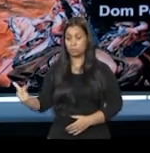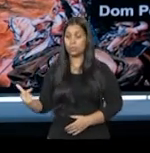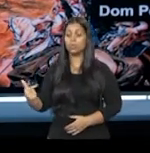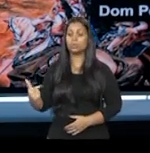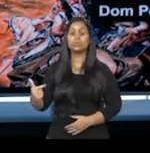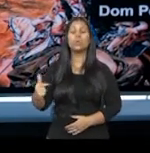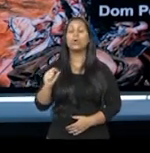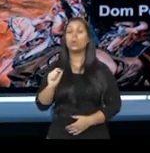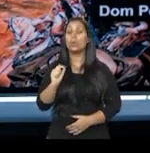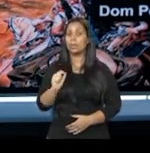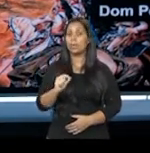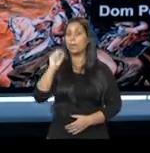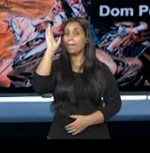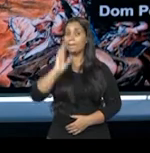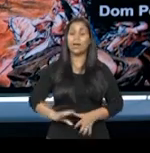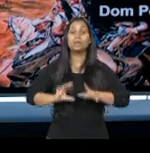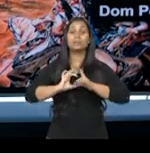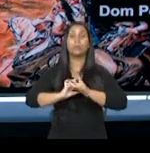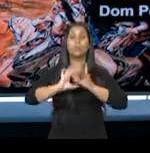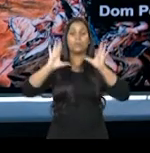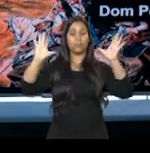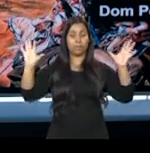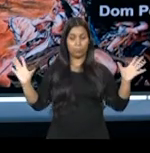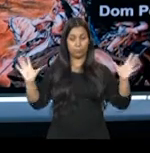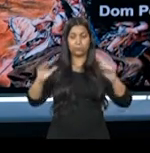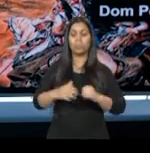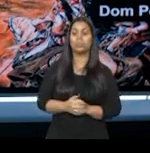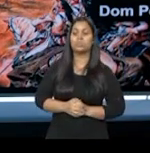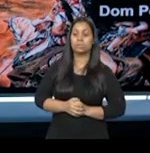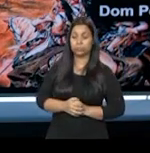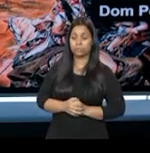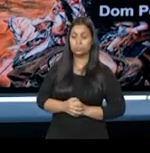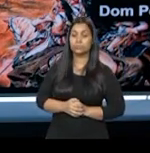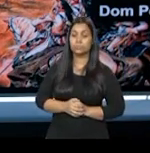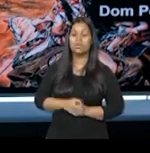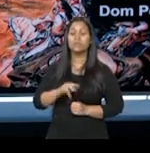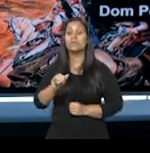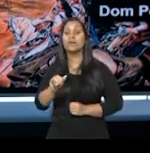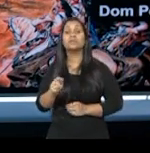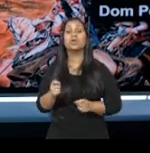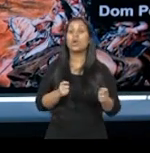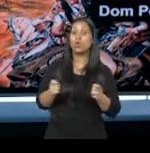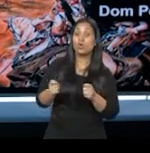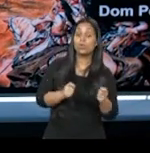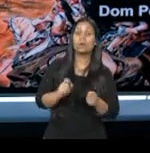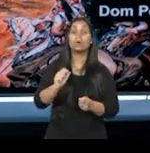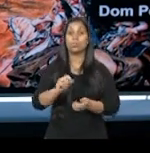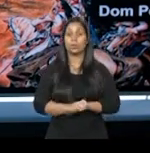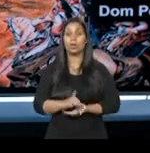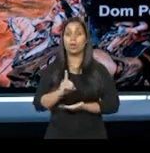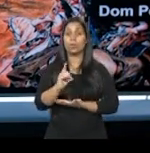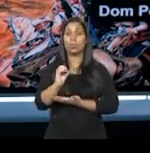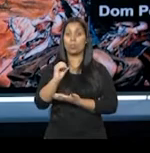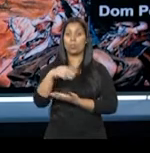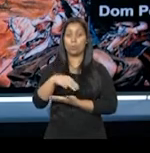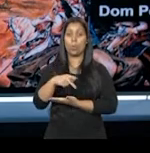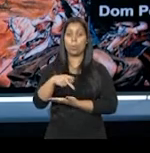e, a partir de então, torna-se um império, ou seja, uma monarquia, que vai ser governada por Dom Pedro